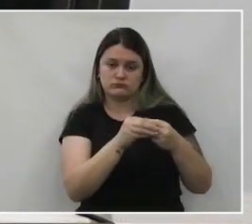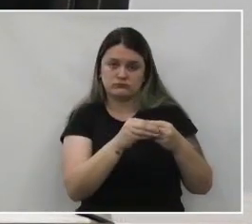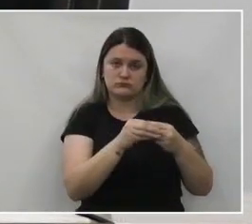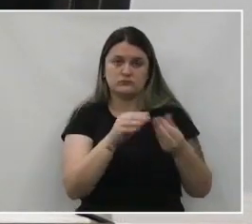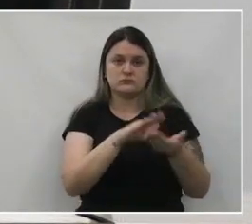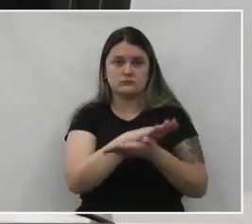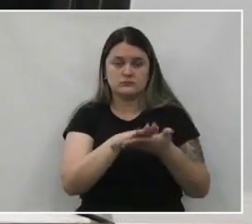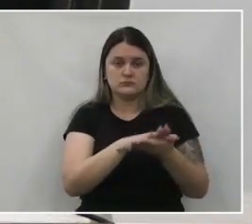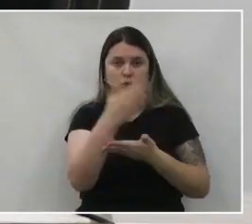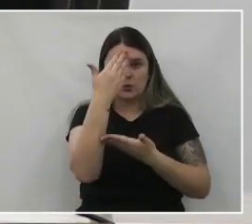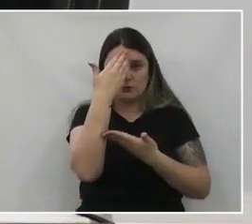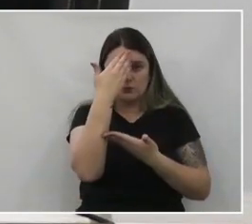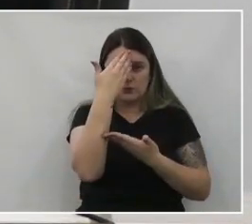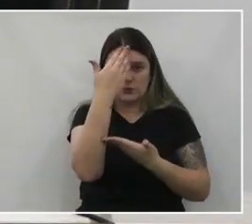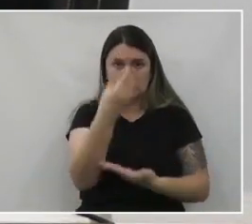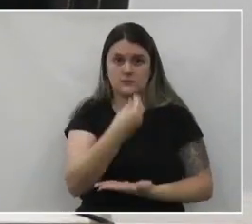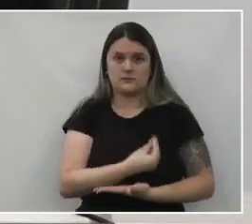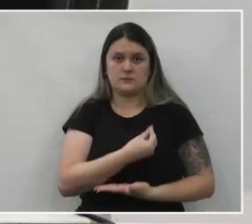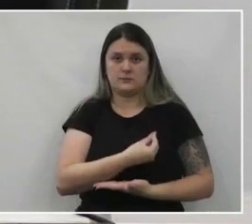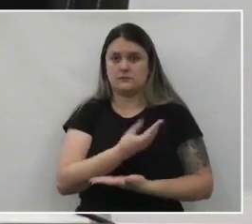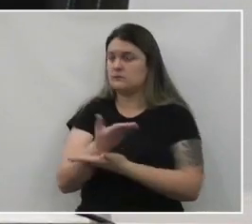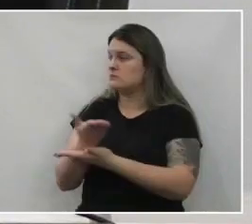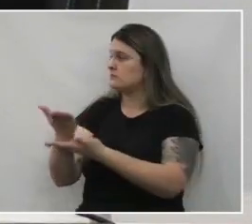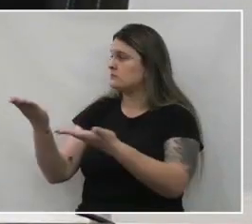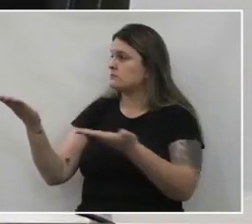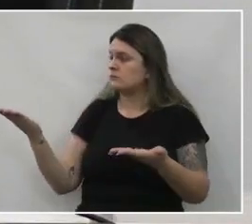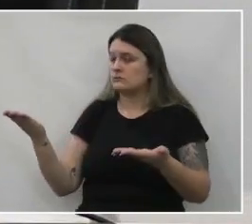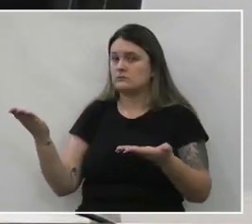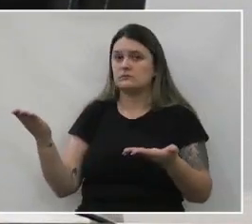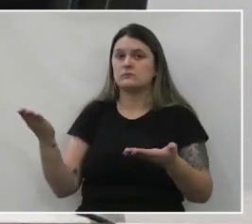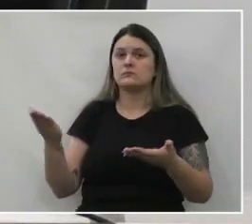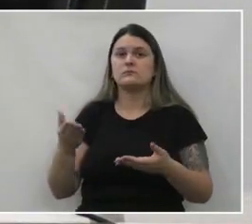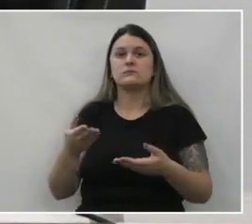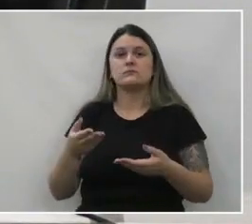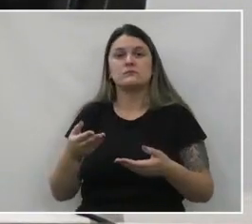mais havendo, agradeço a presença dos senhores e diz,